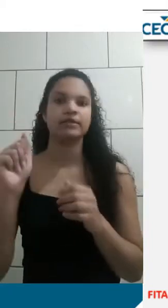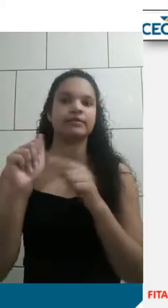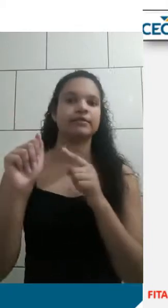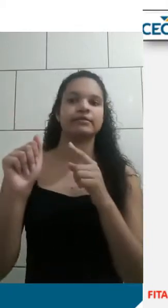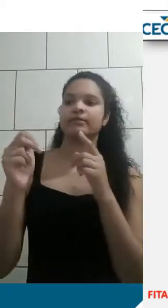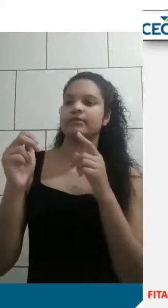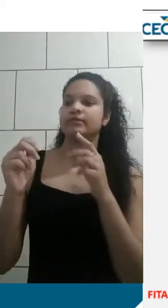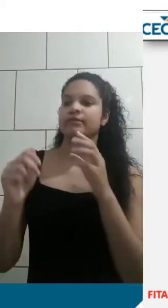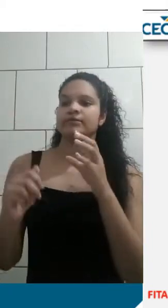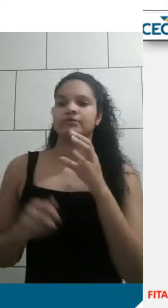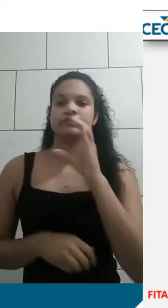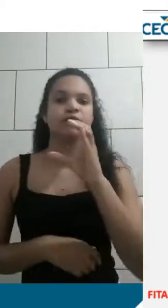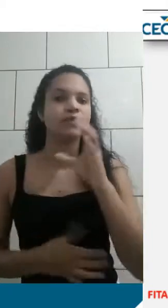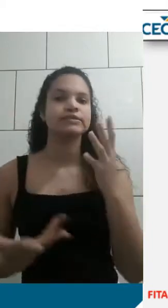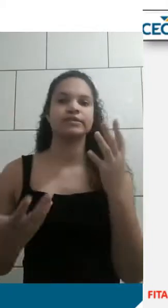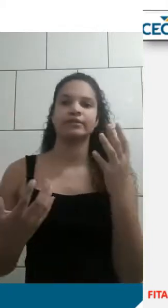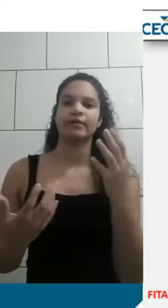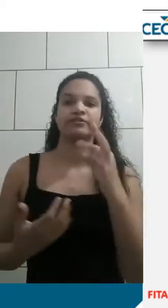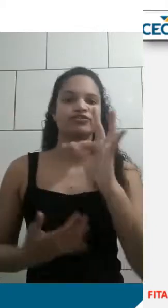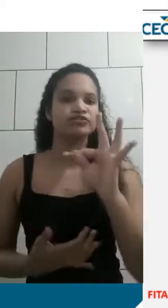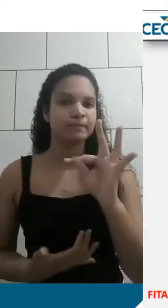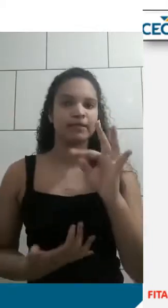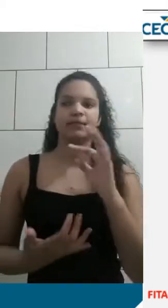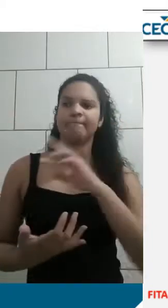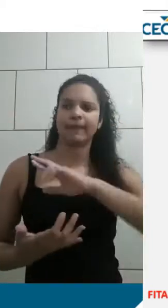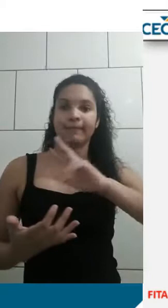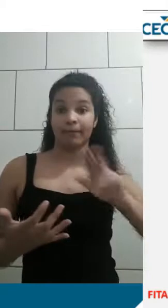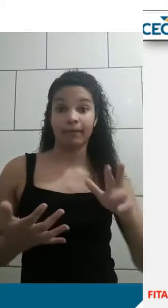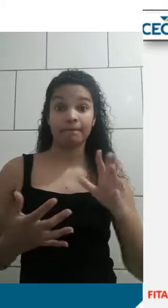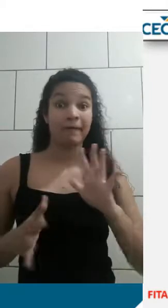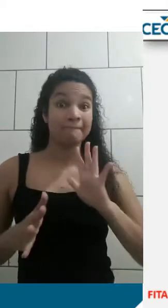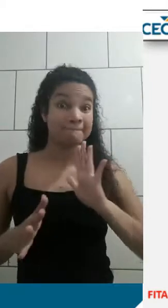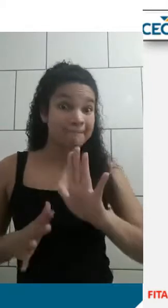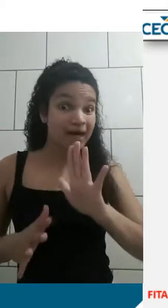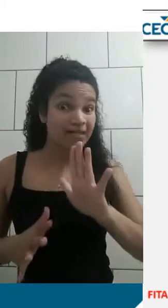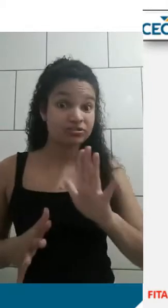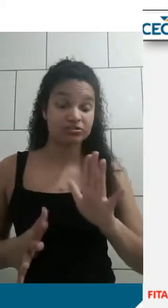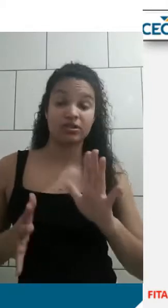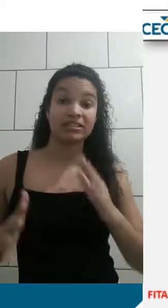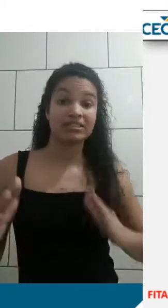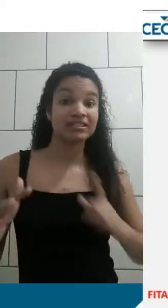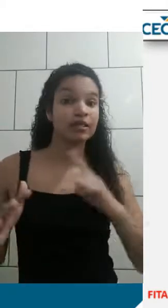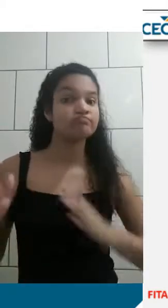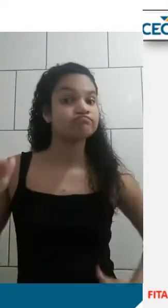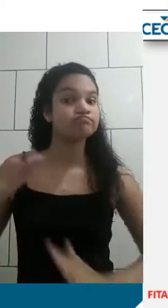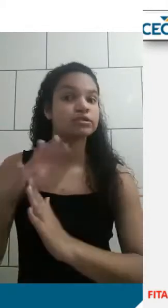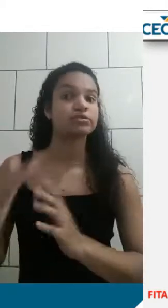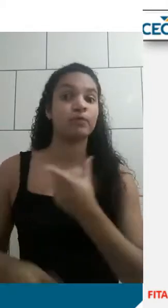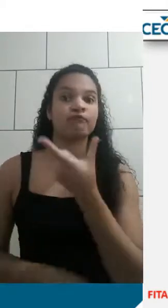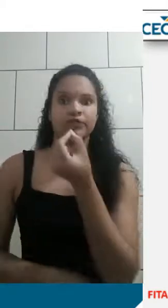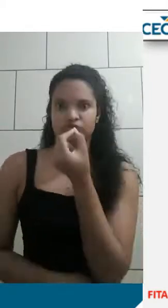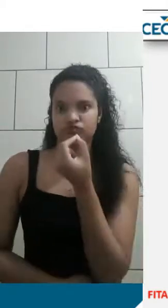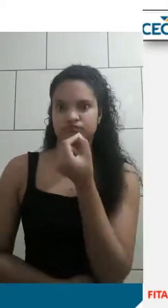e timina. No entanto, existem pelo menos 20 aminoácidos utilizados pelos seres vivos na construção de